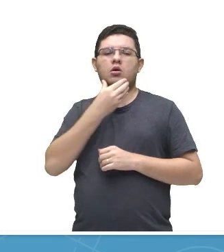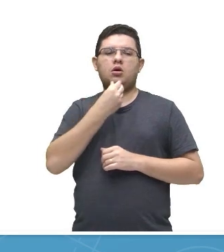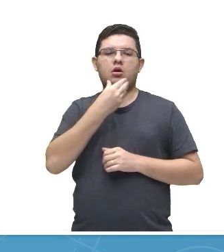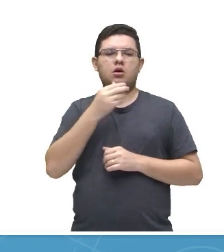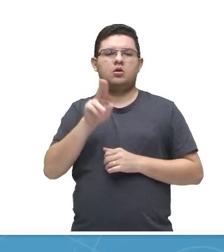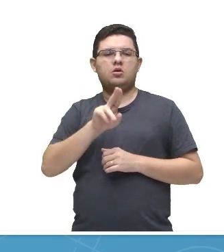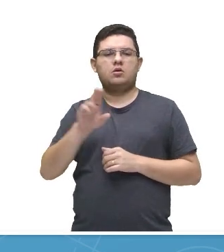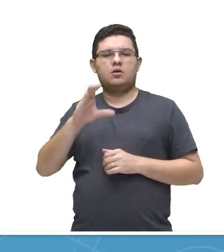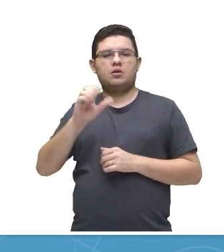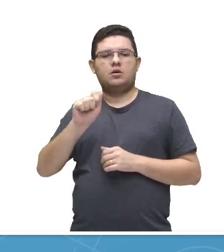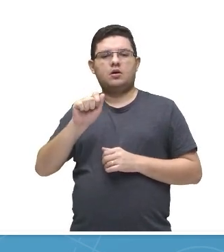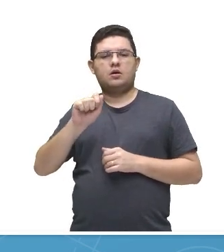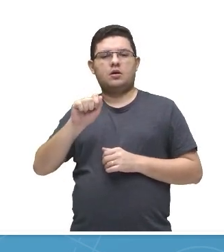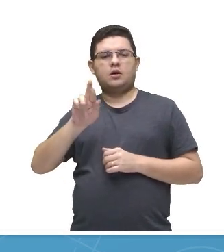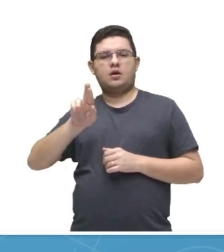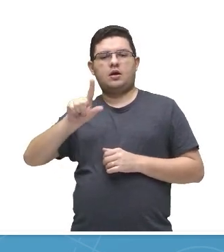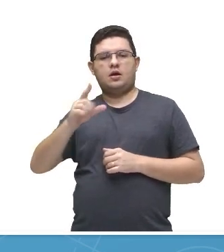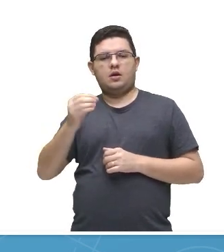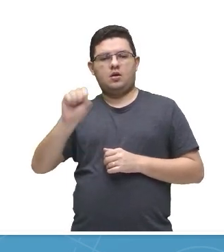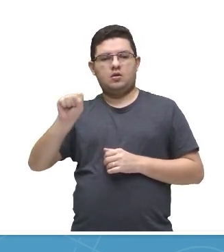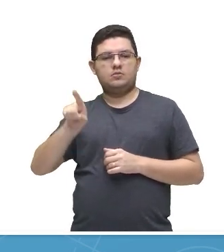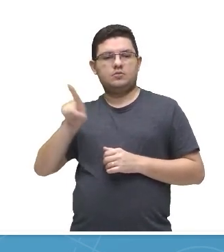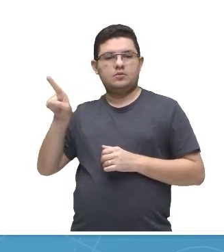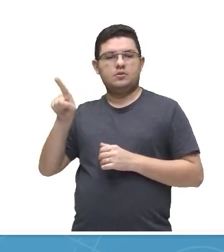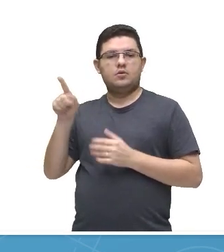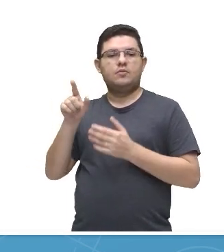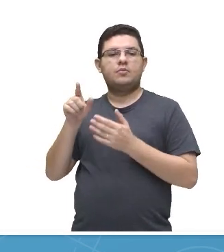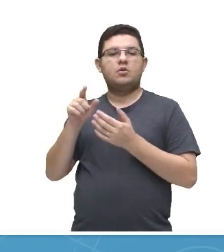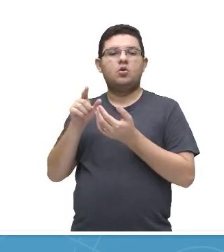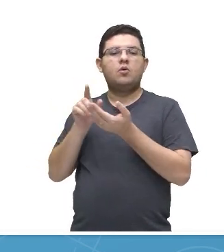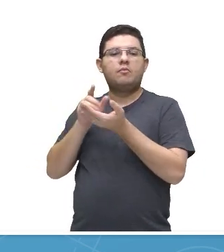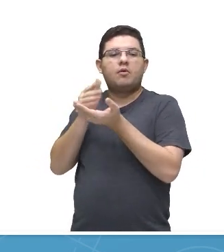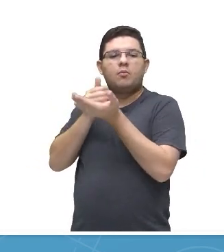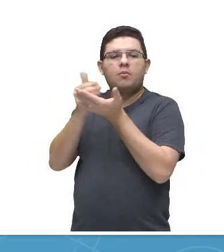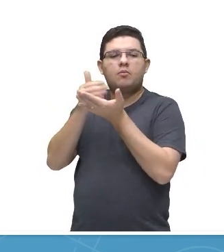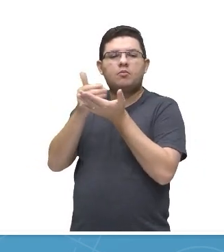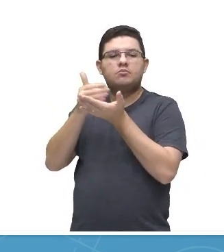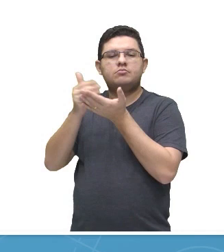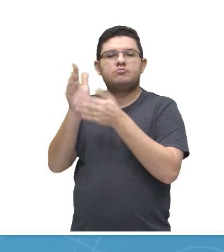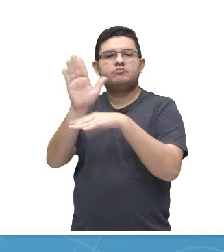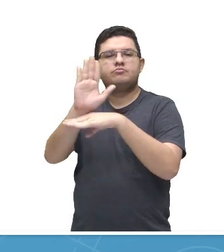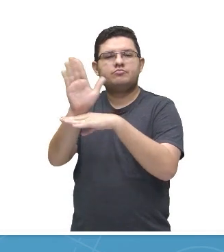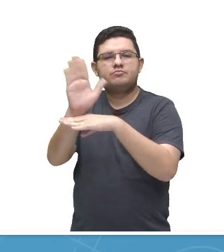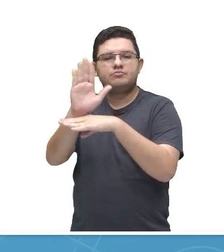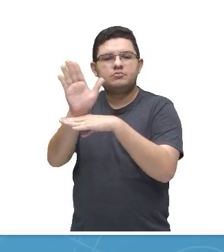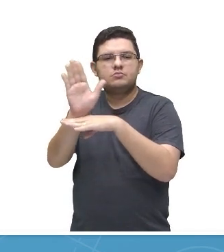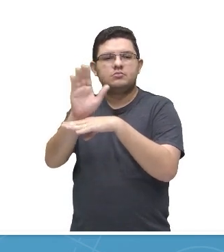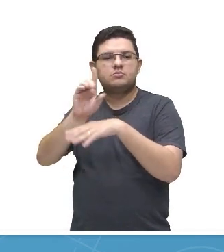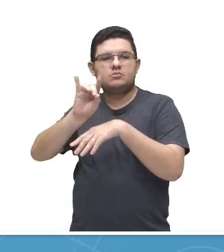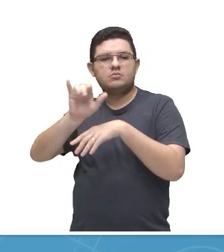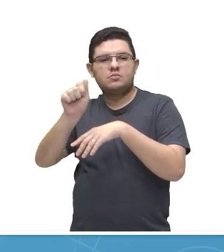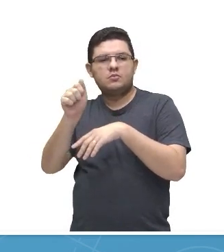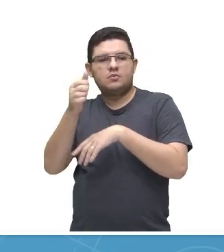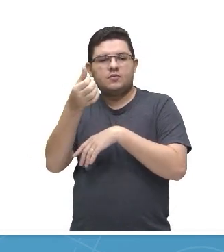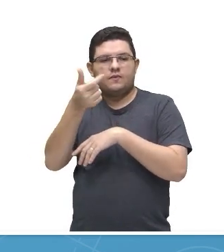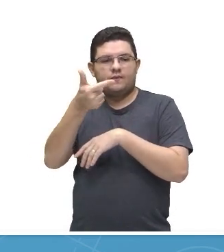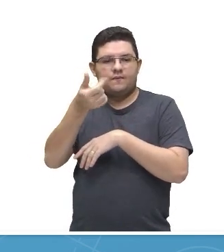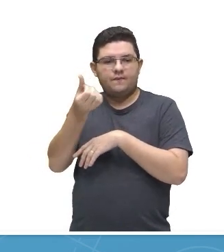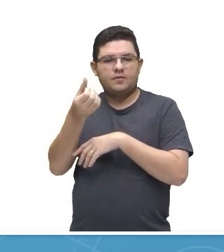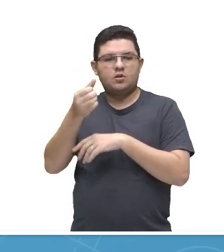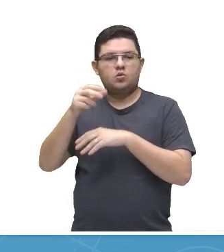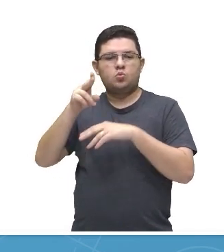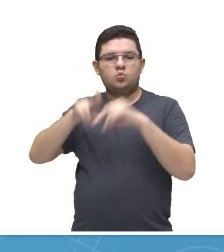estreia antecipada para o dia 26 de junho de 2009. Agora, os animais seguem uma missão